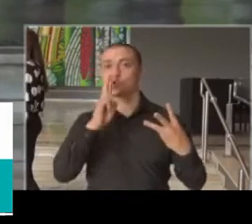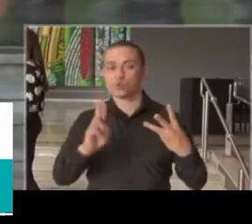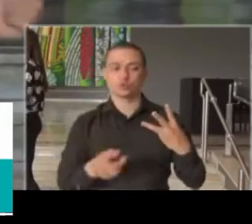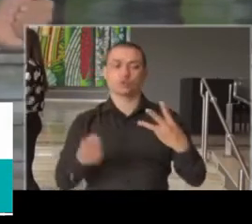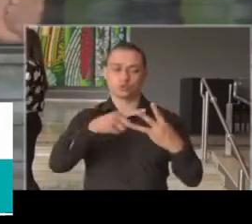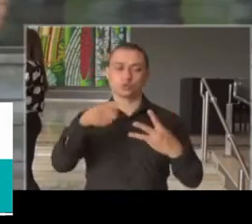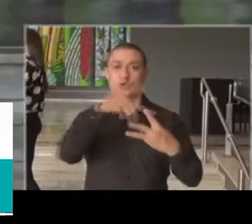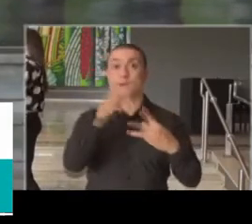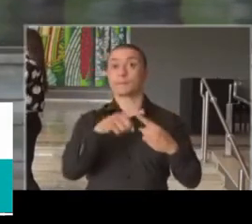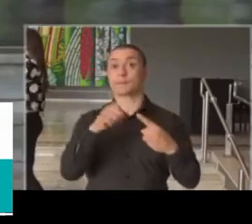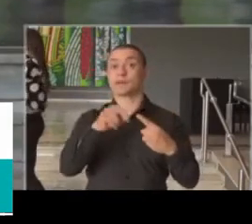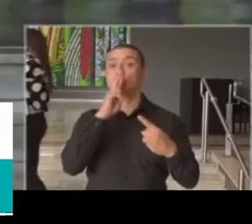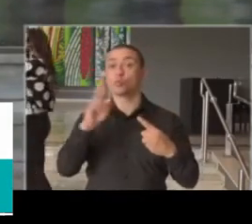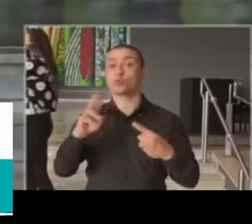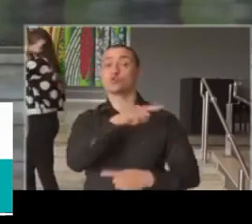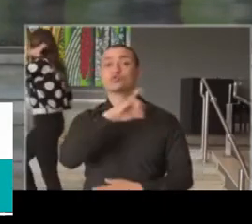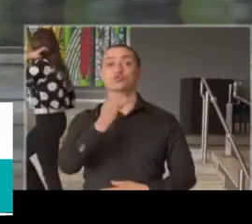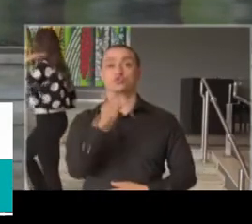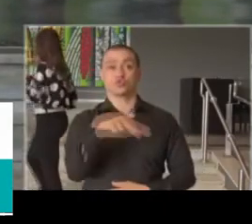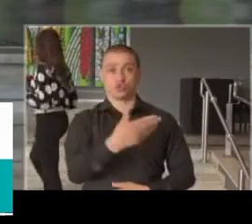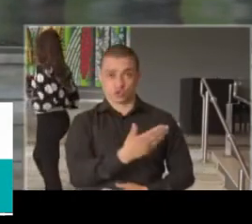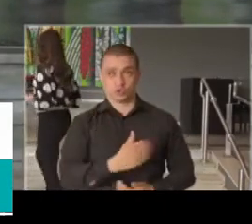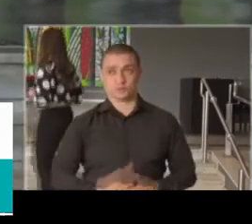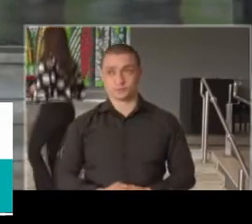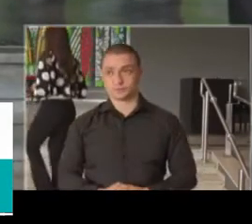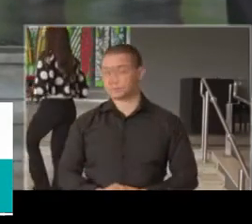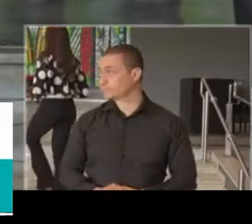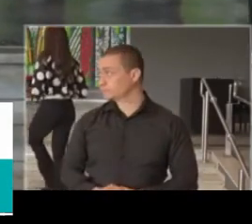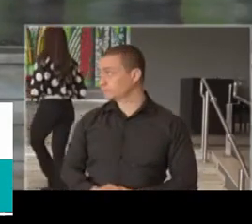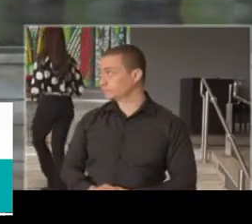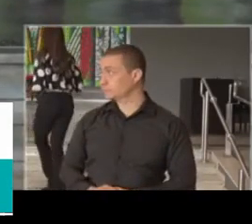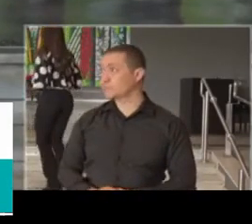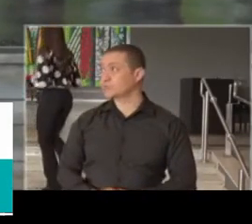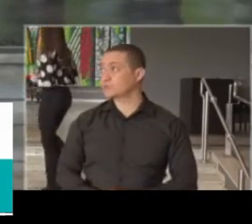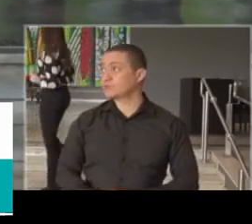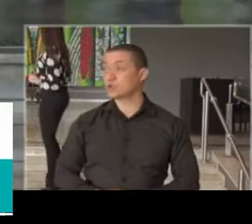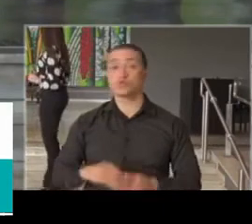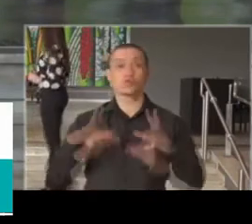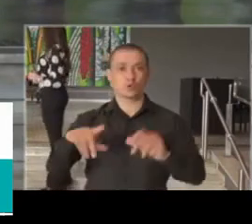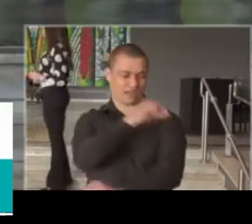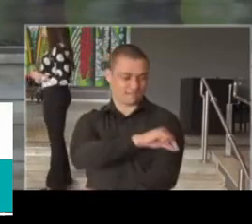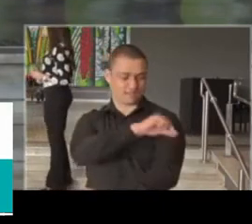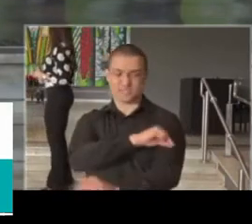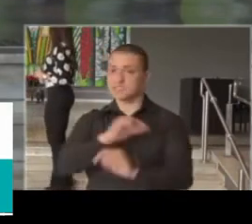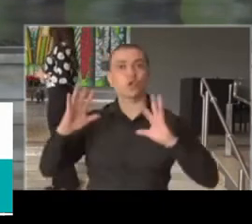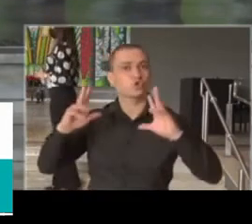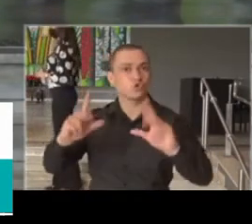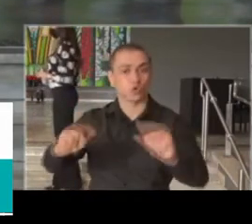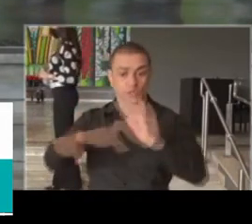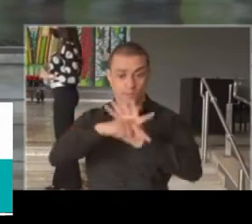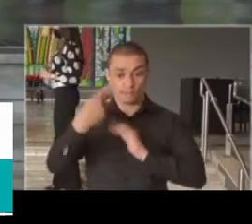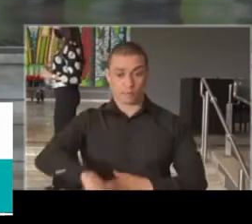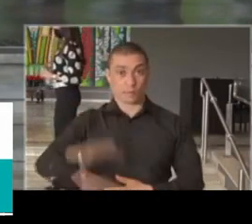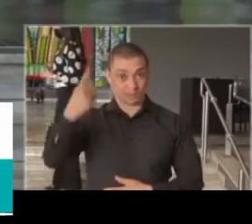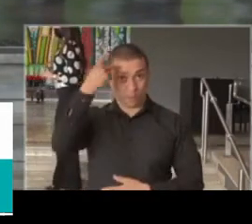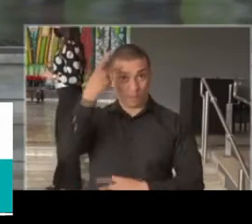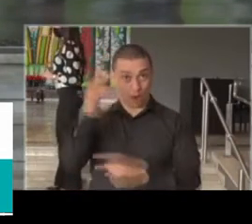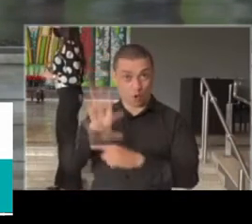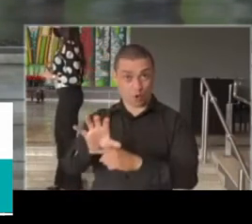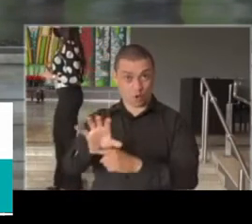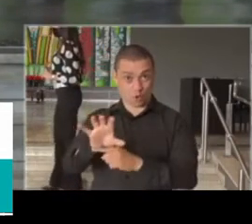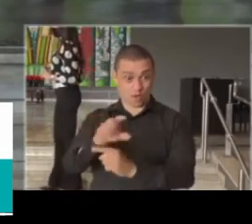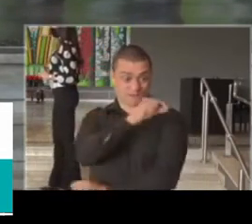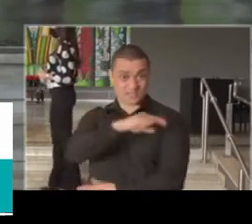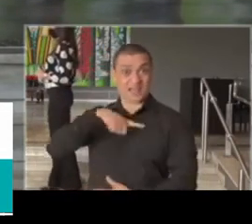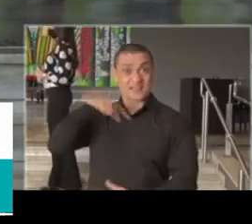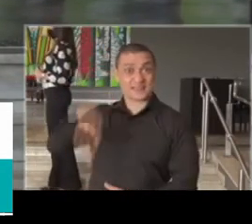e a primeira será respondida pelo Jean Gorenstein. Todo e qualquer brasileiro que estiver em solo do Estado de São Paulo